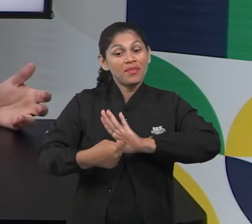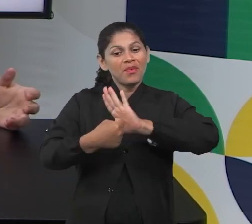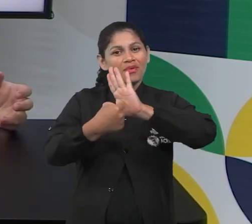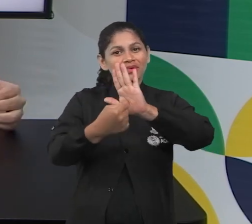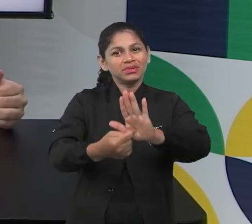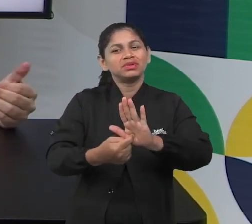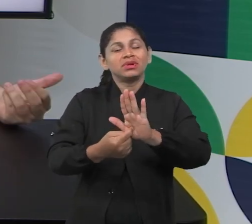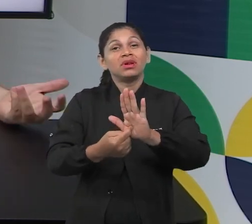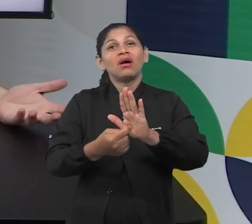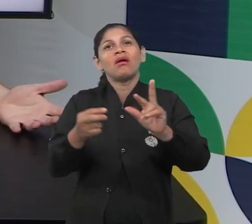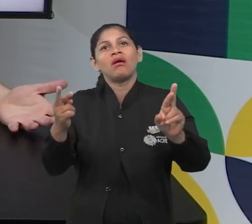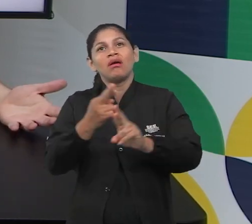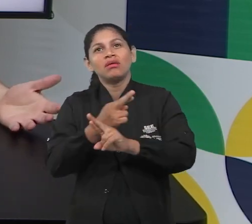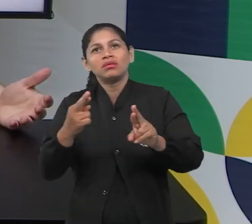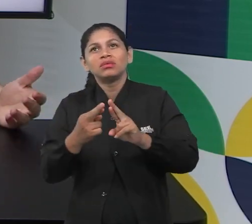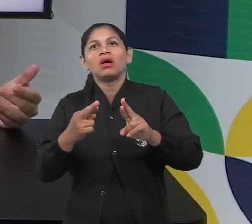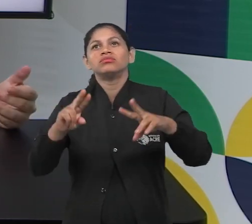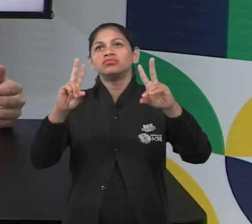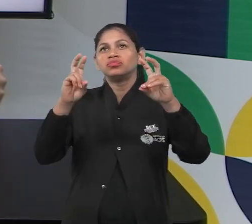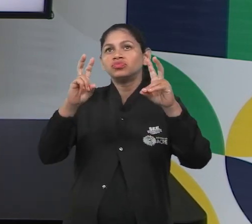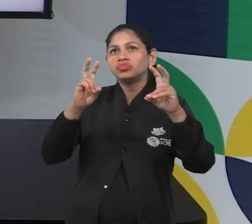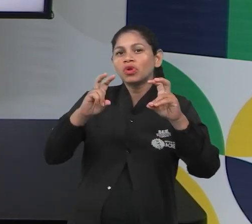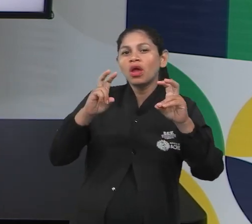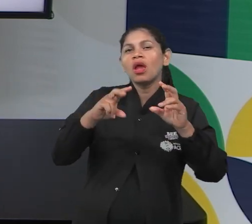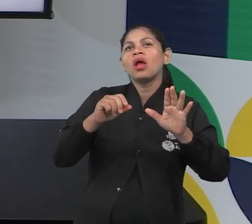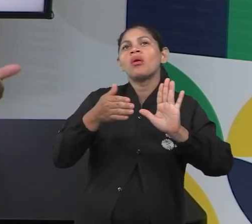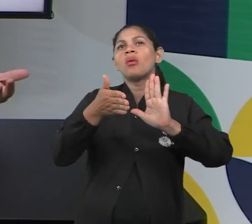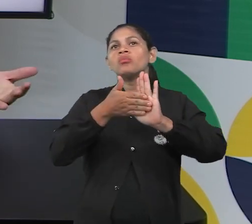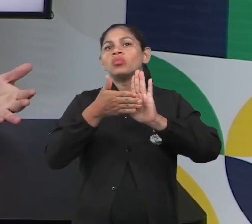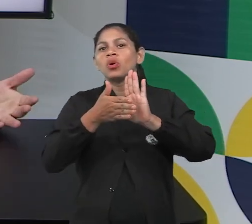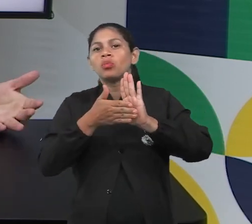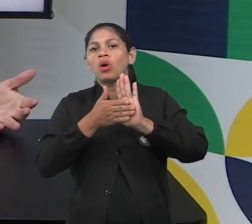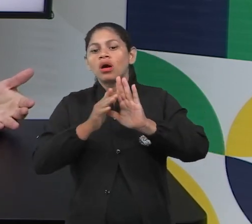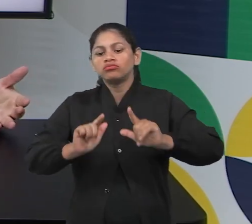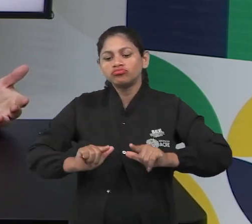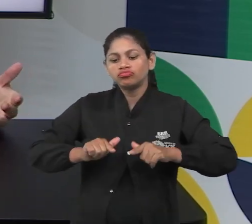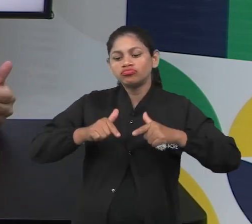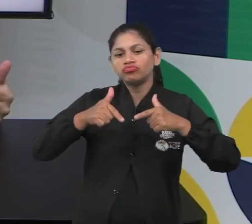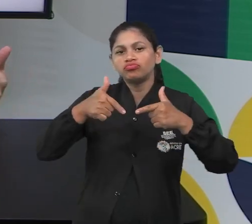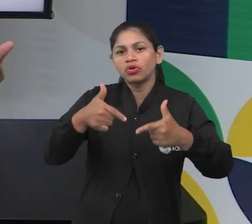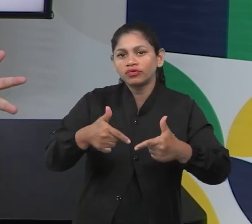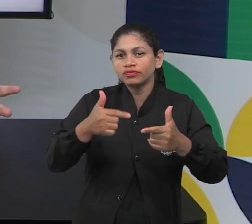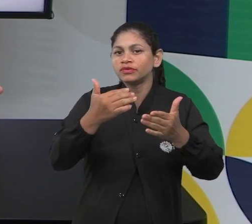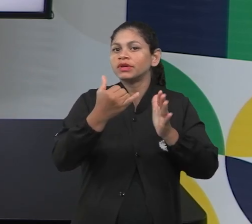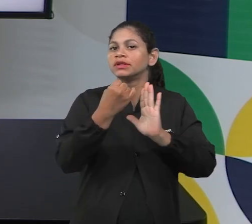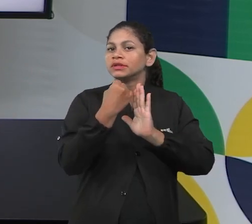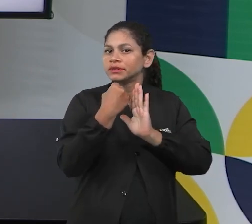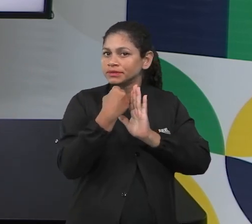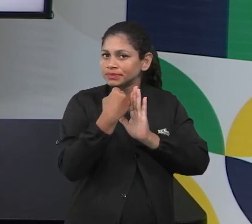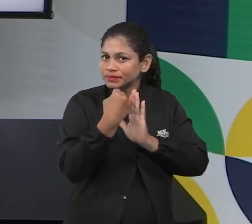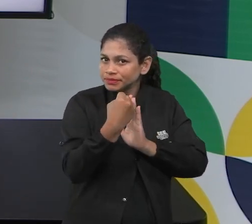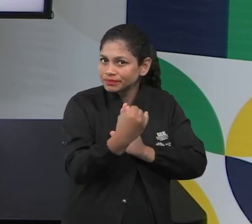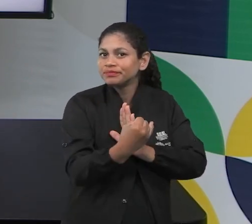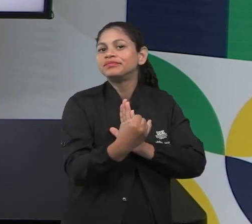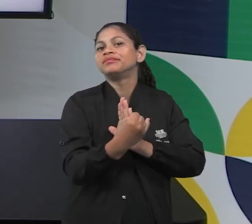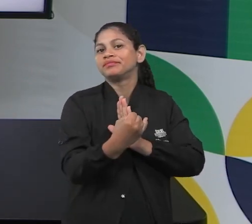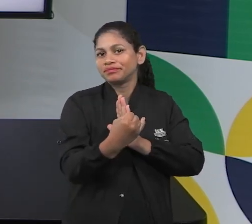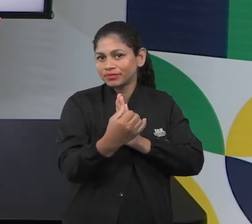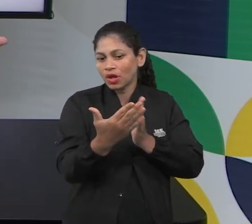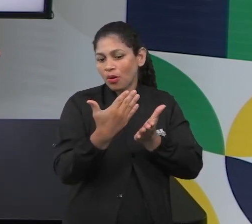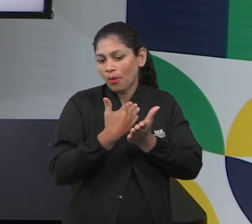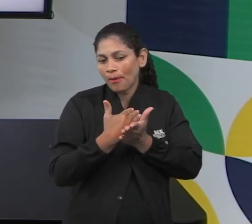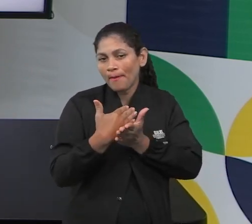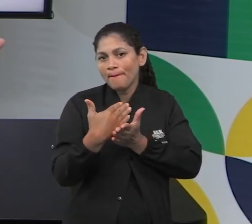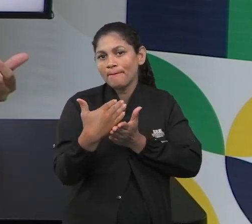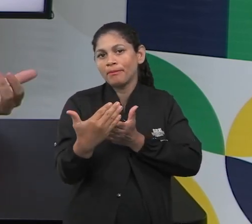texto, sobre o que eu vou tratar e quais são as minhas defesas iniciais. Já que é um ponto inicial, eu não